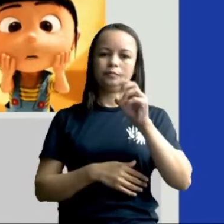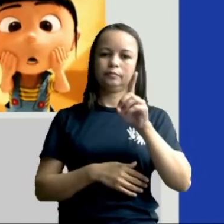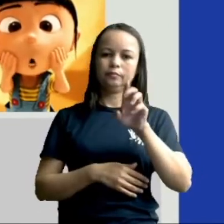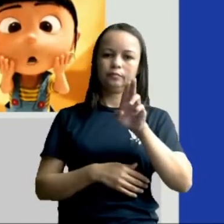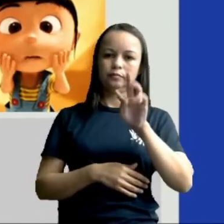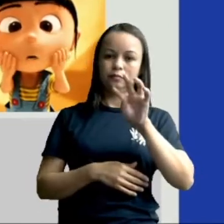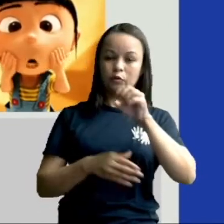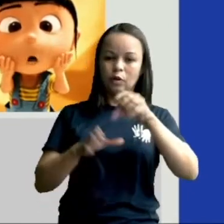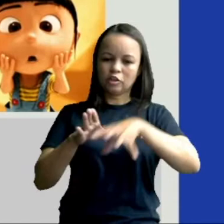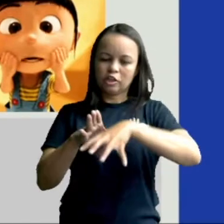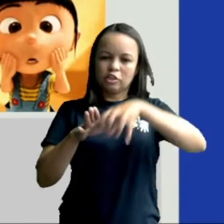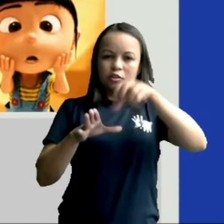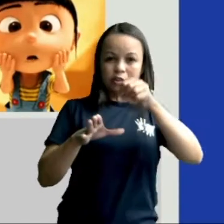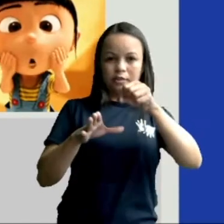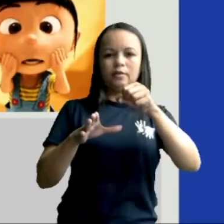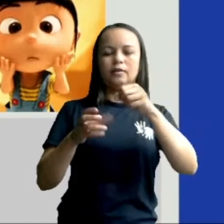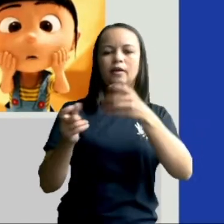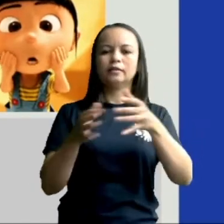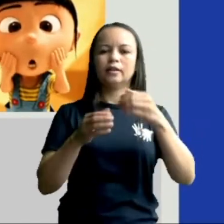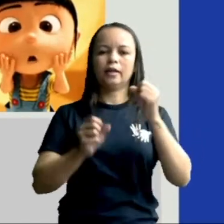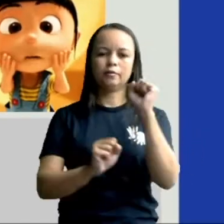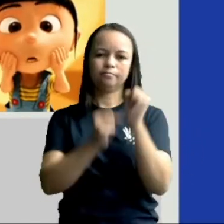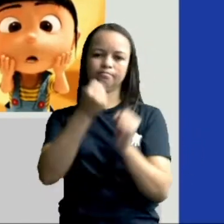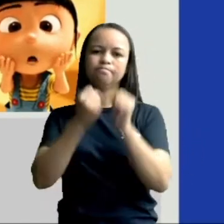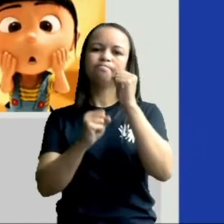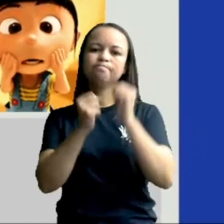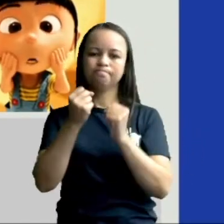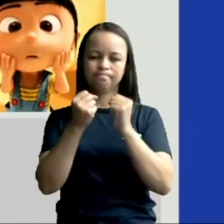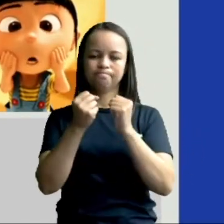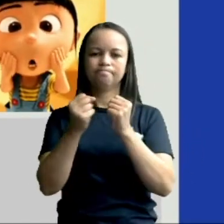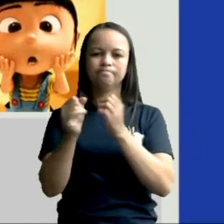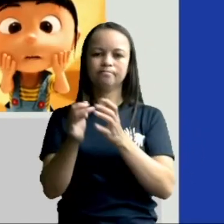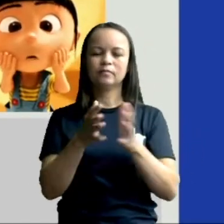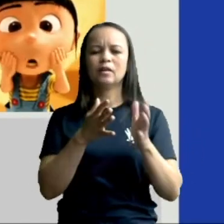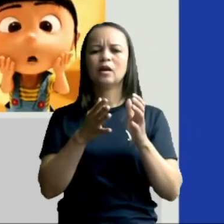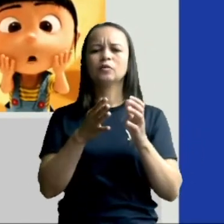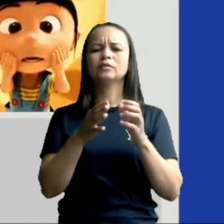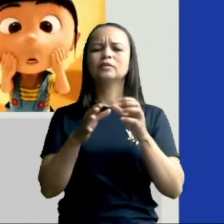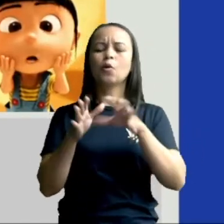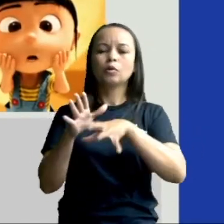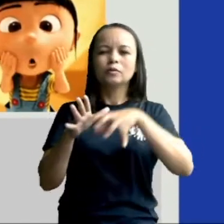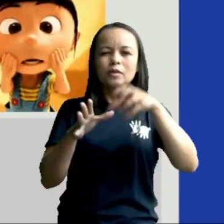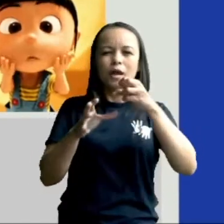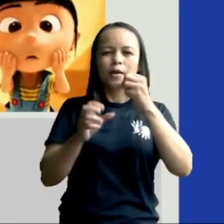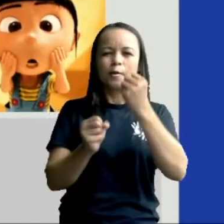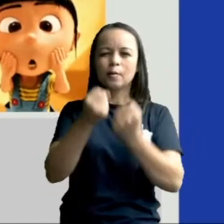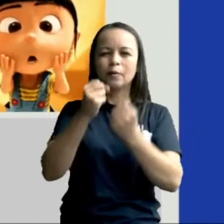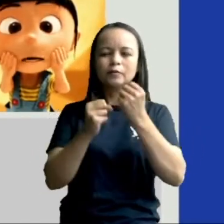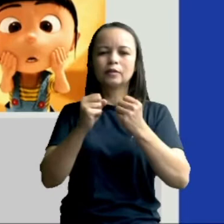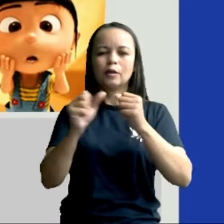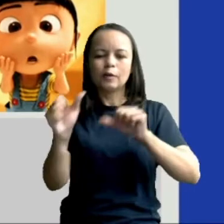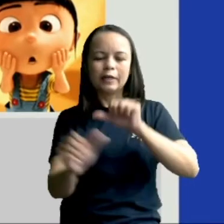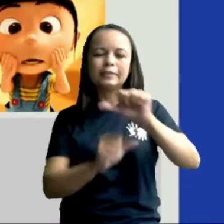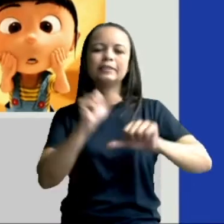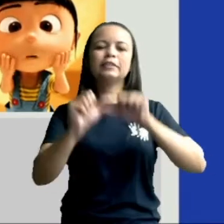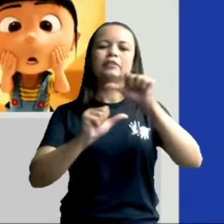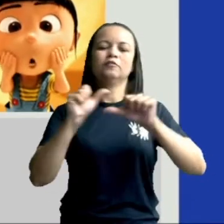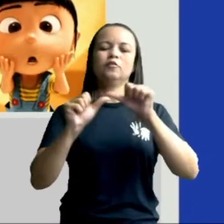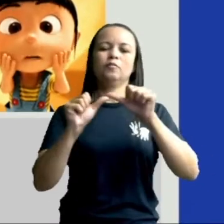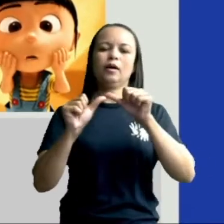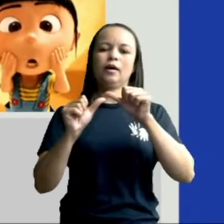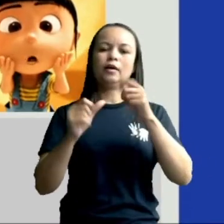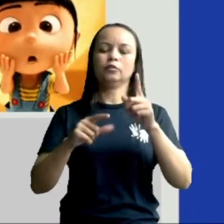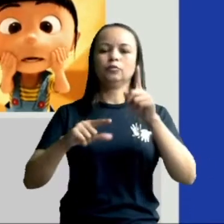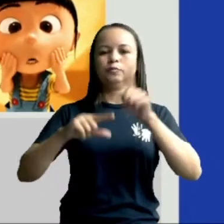da extração, e segue para a produção. Quando segue para a produção, ele é transformado